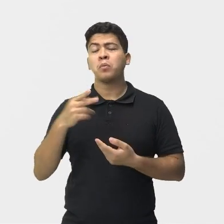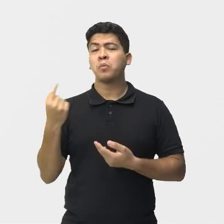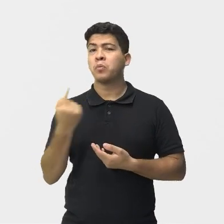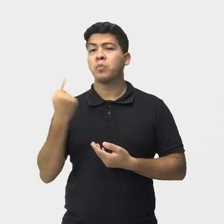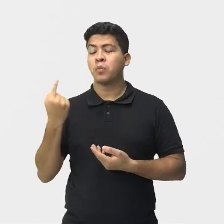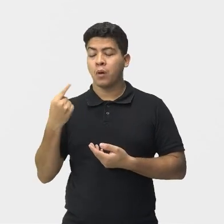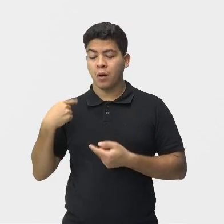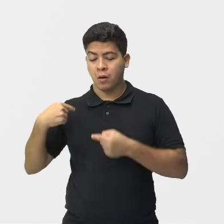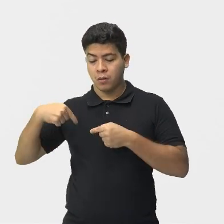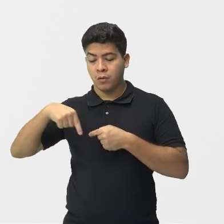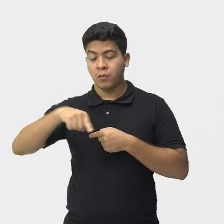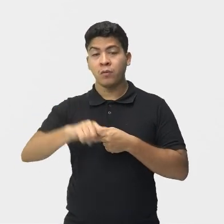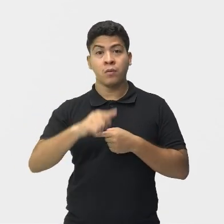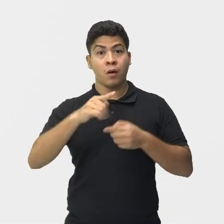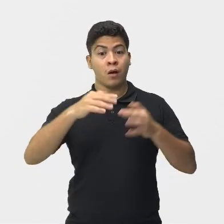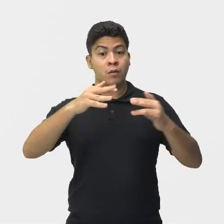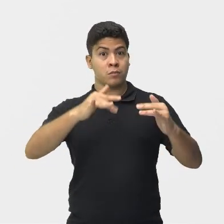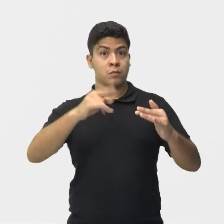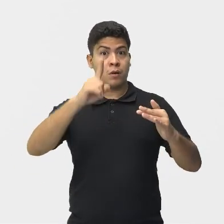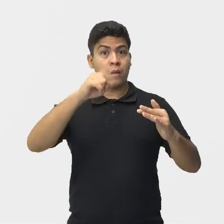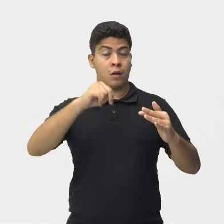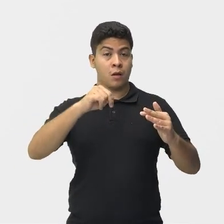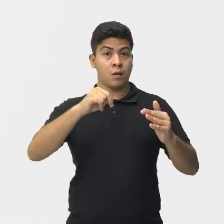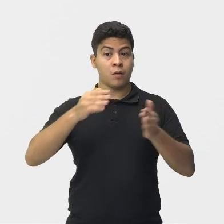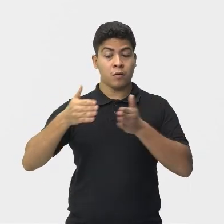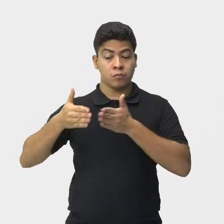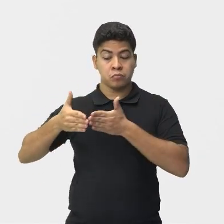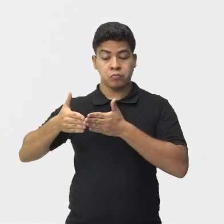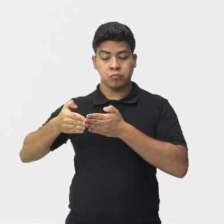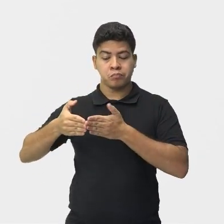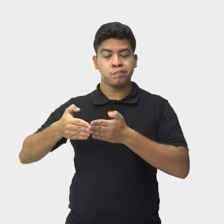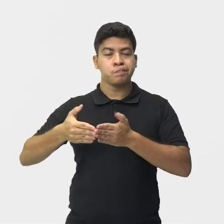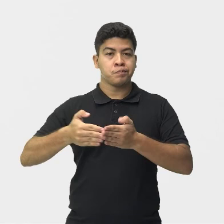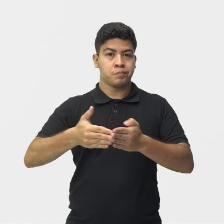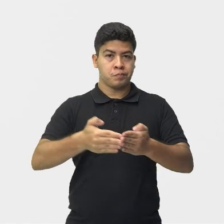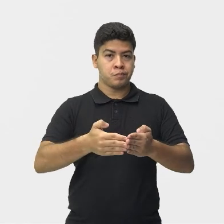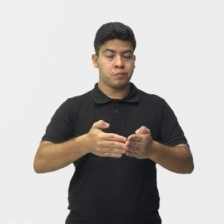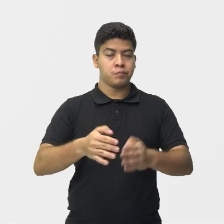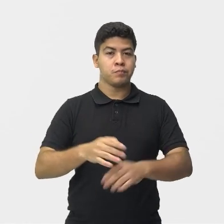usar para se deslocar à cidade é o meio de transporte fluvial.